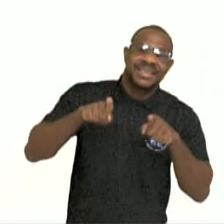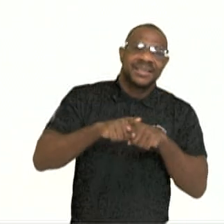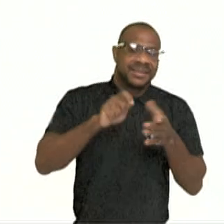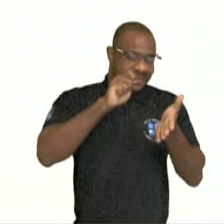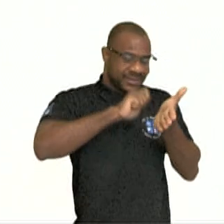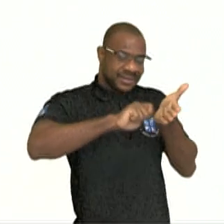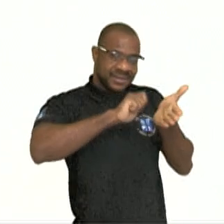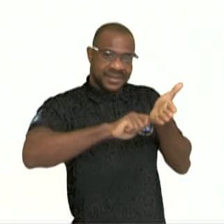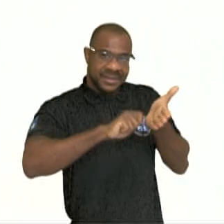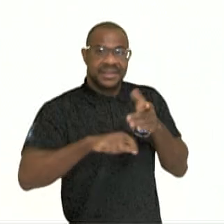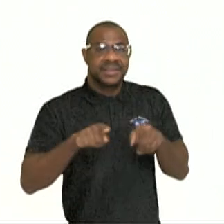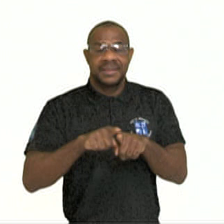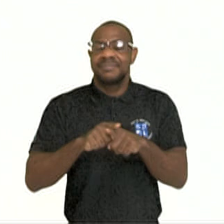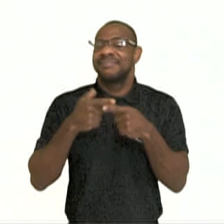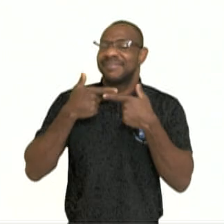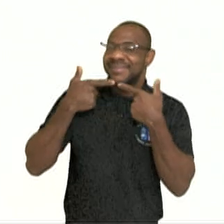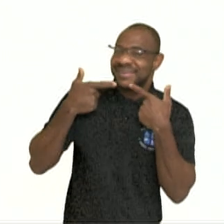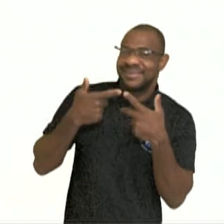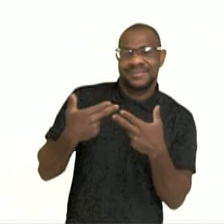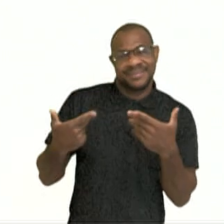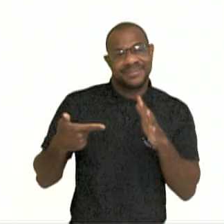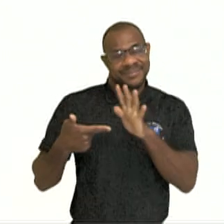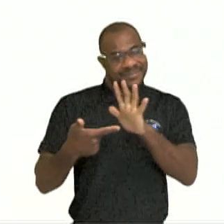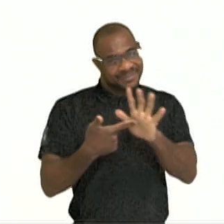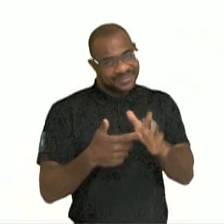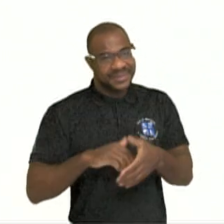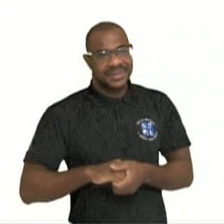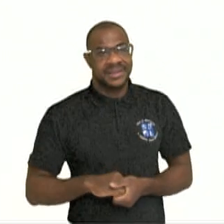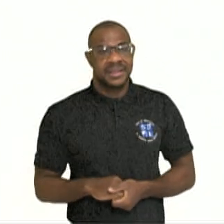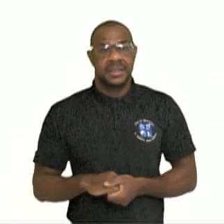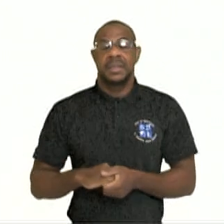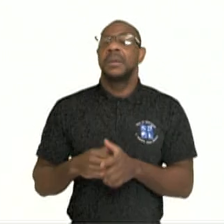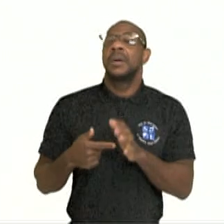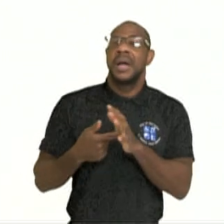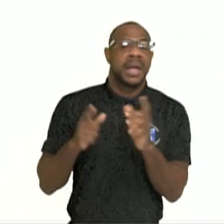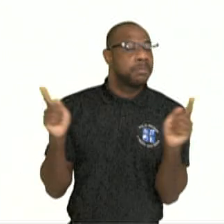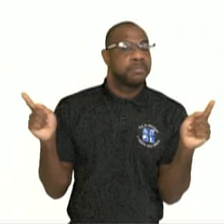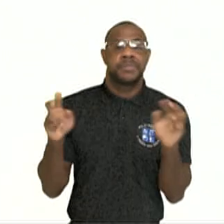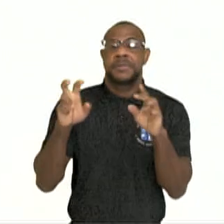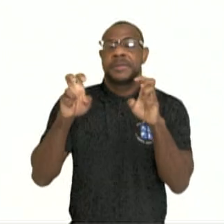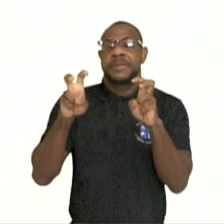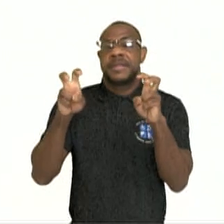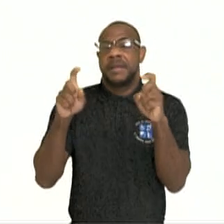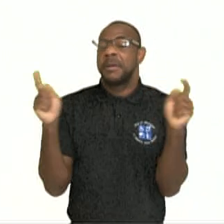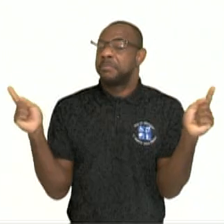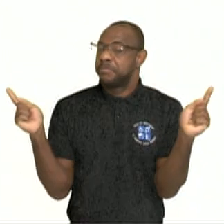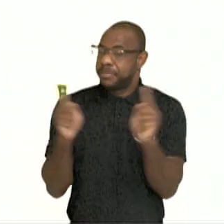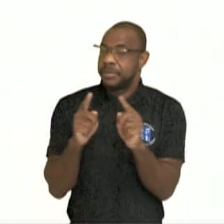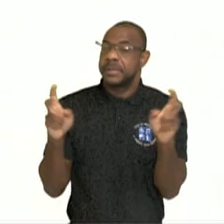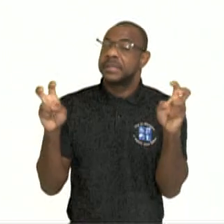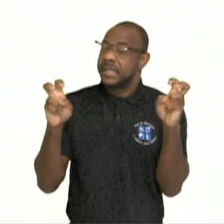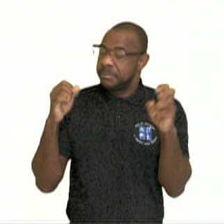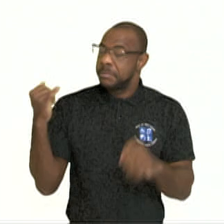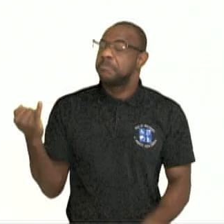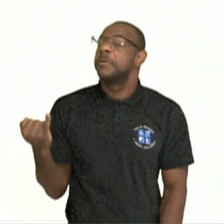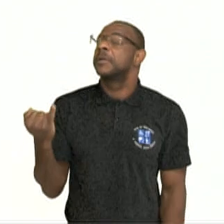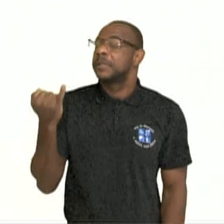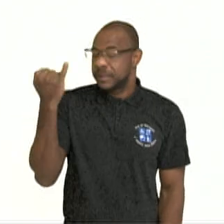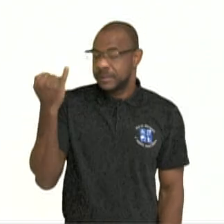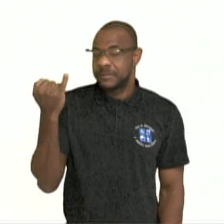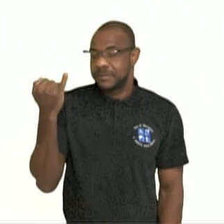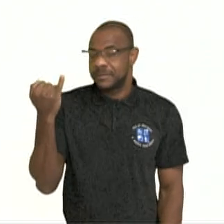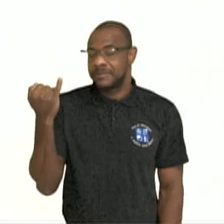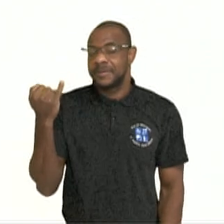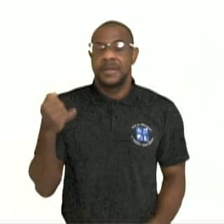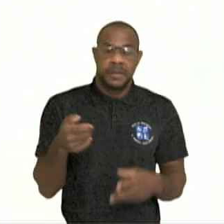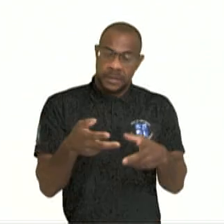e também do humor. Retrata de forma bastante breve temas de relevância social, né, que são muito